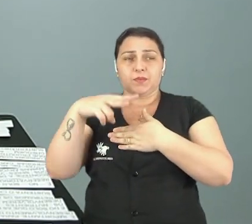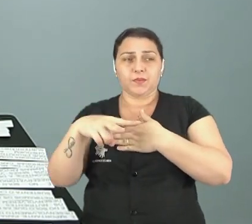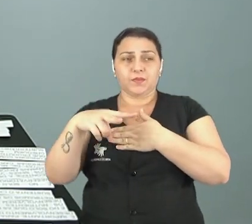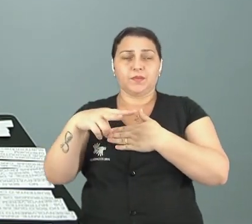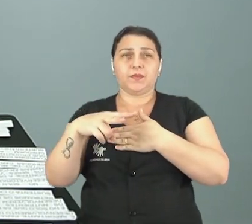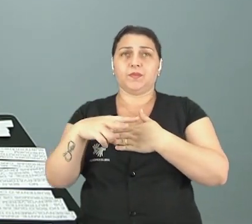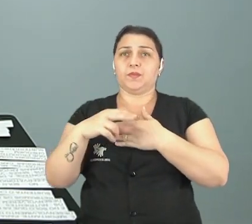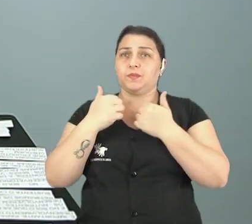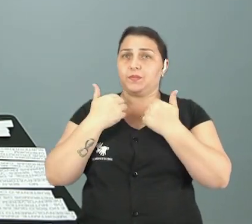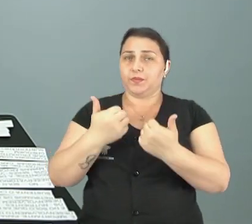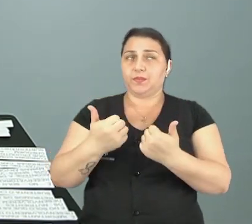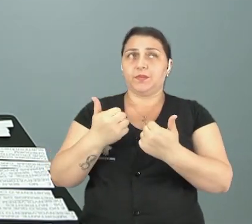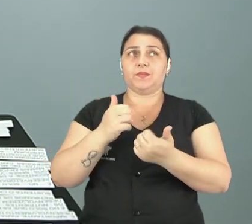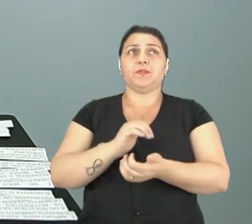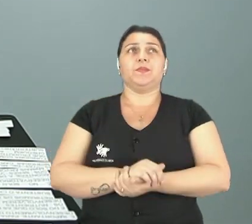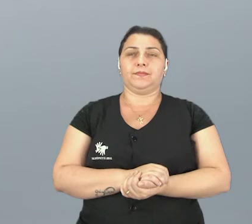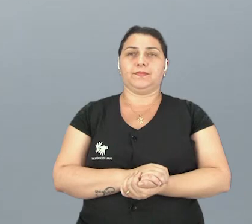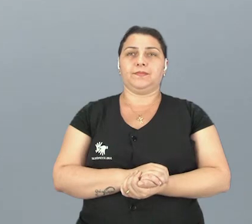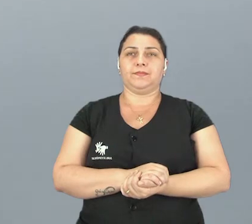vocês. Muito bem.